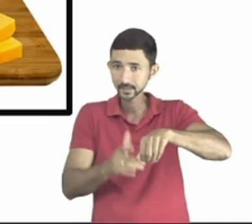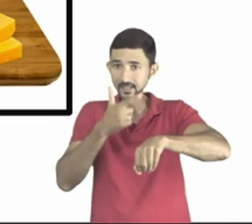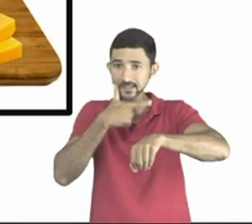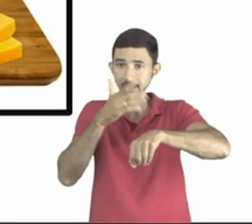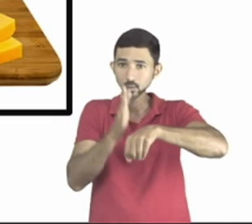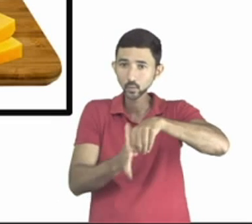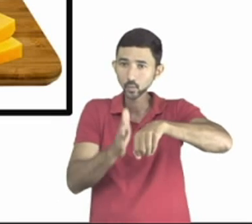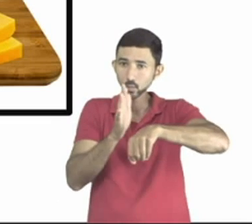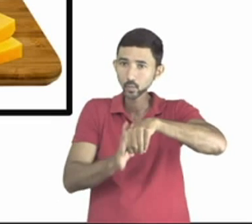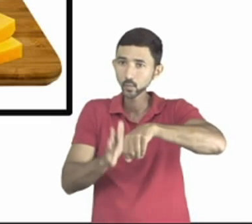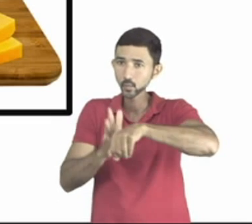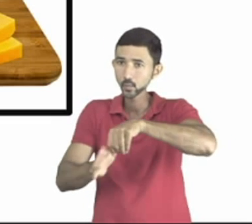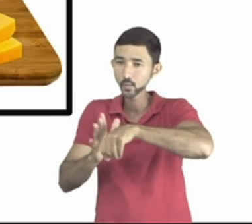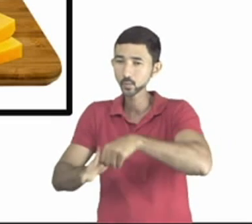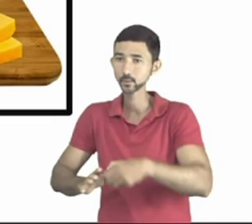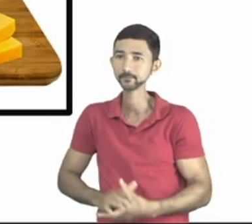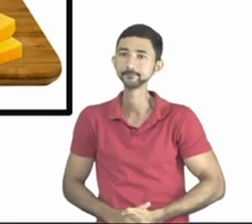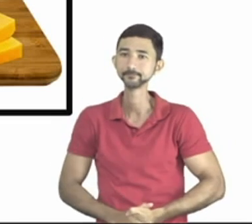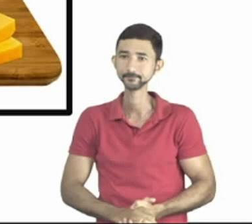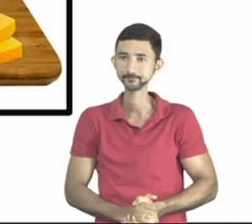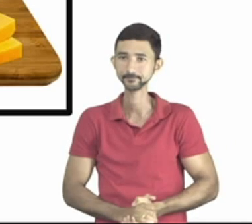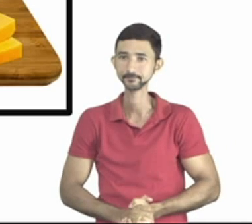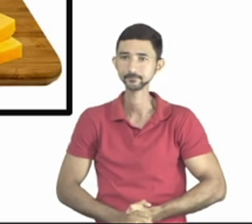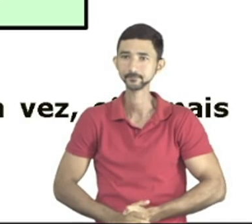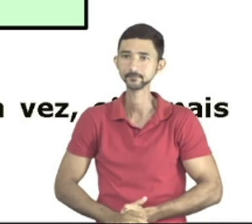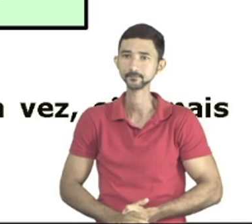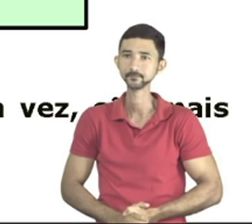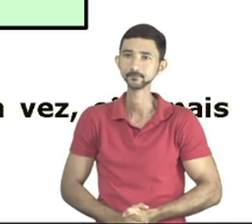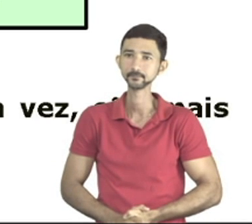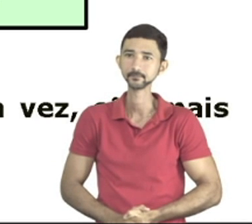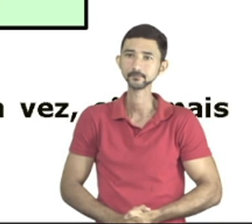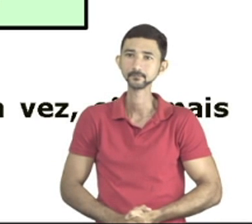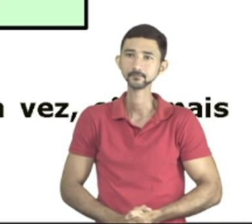é divisibilidade.